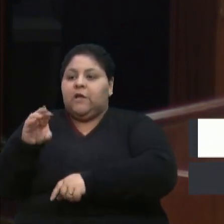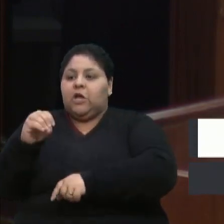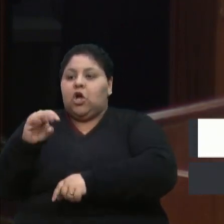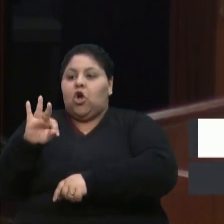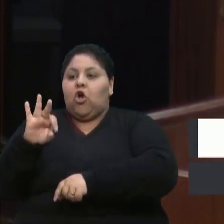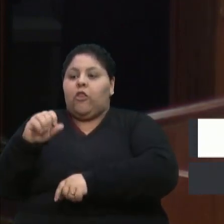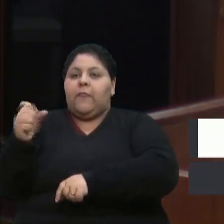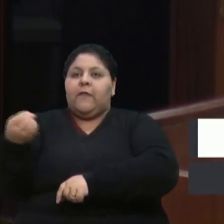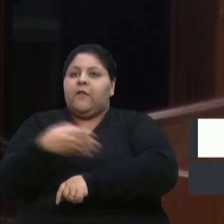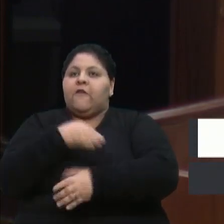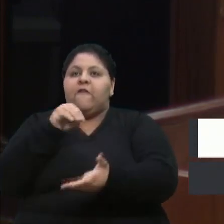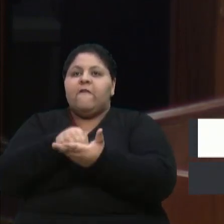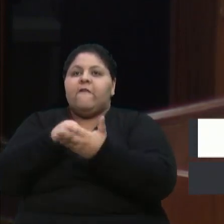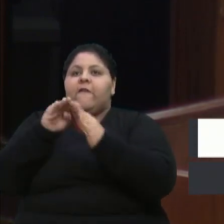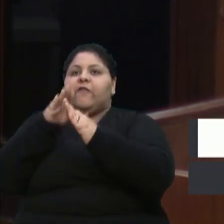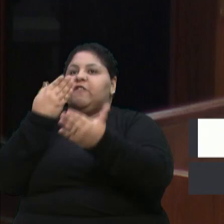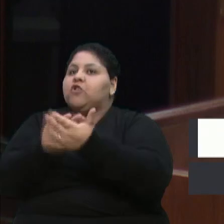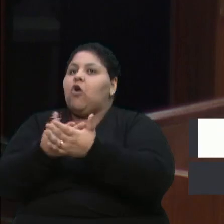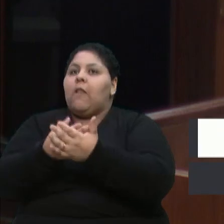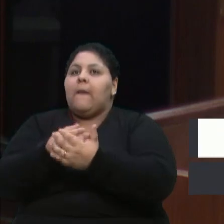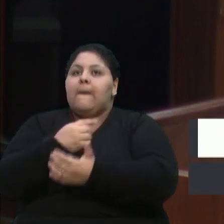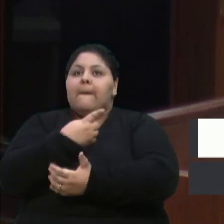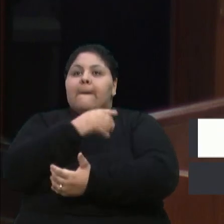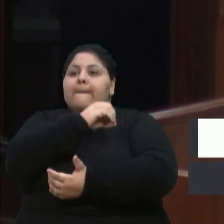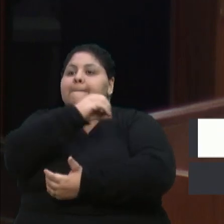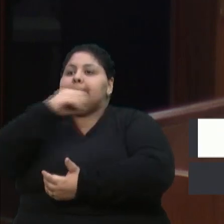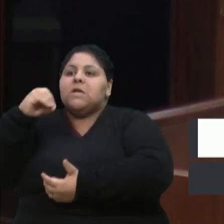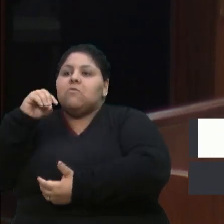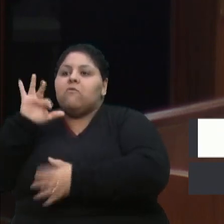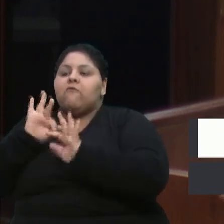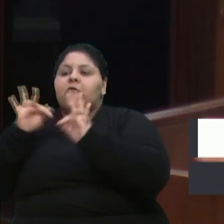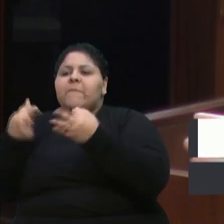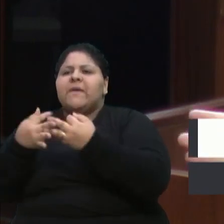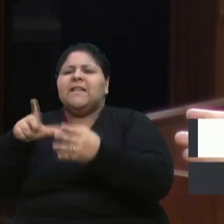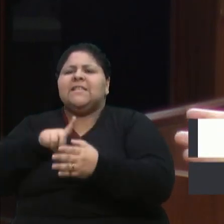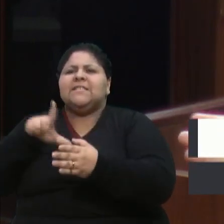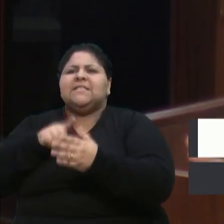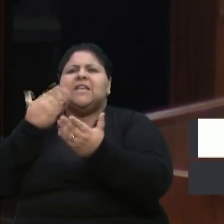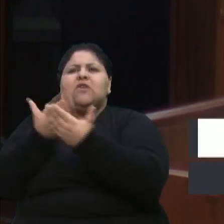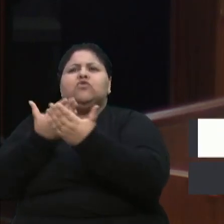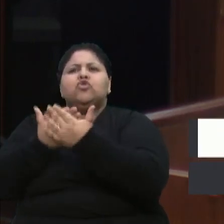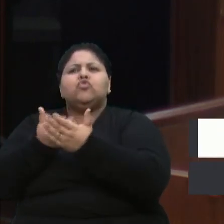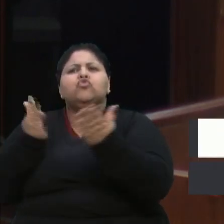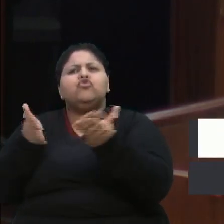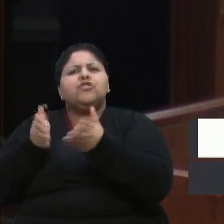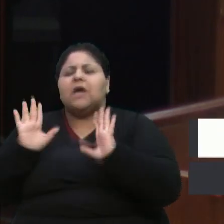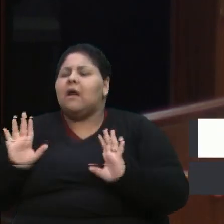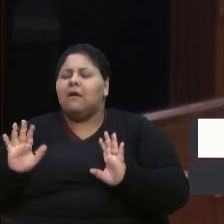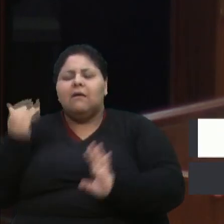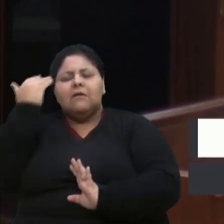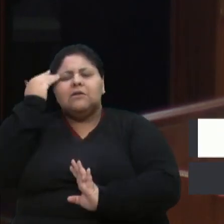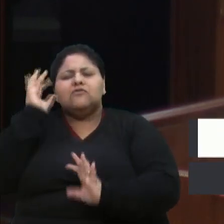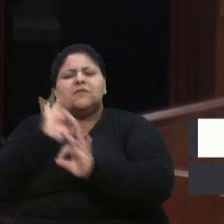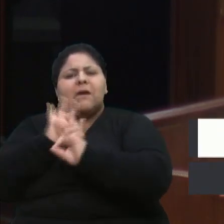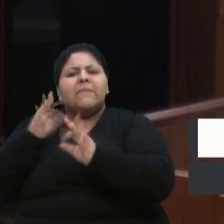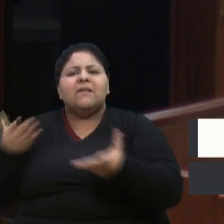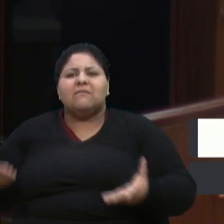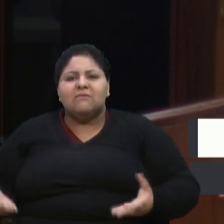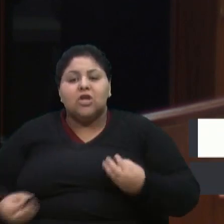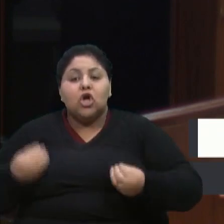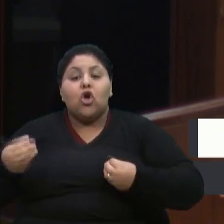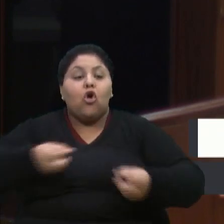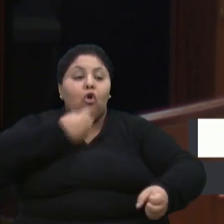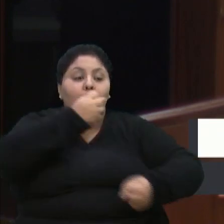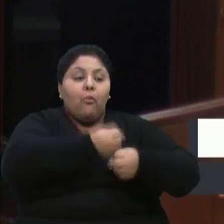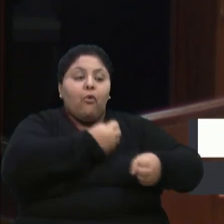hoje. Serão 1000 famílias. Tem algum estudo já? Não sabem se tem estudo. Então, como é que nós vamos construir